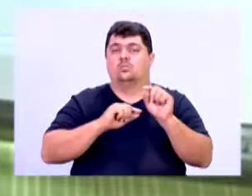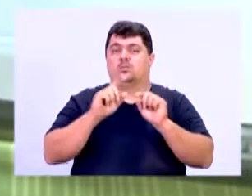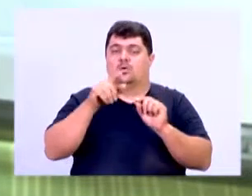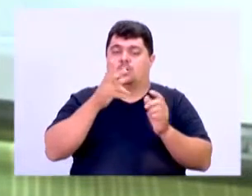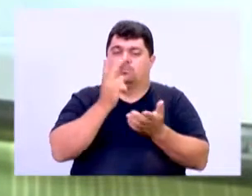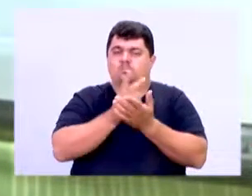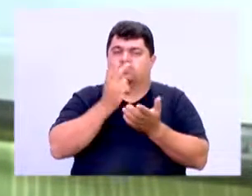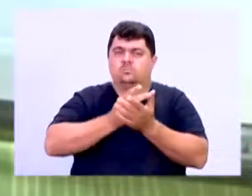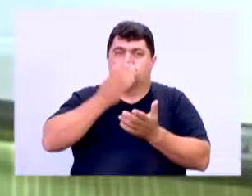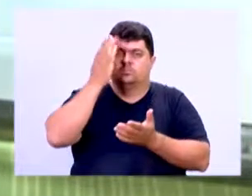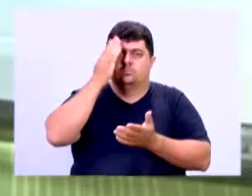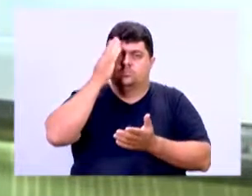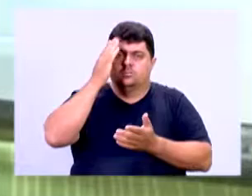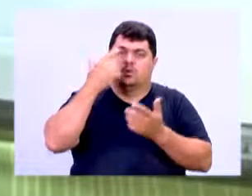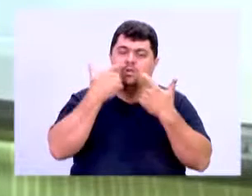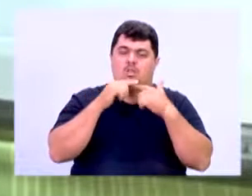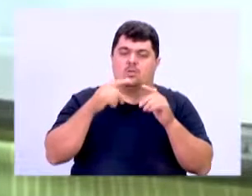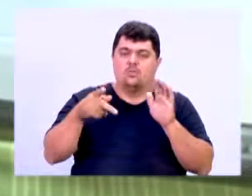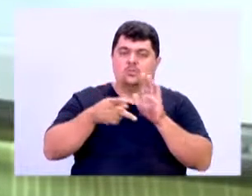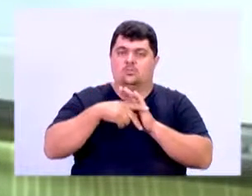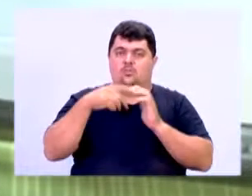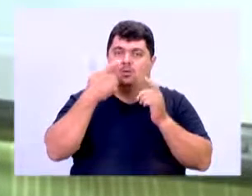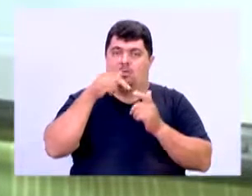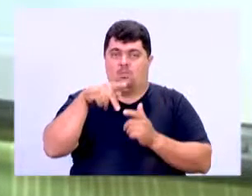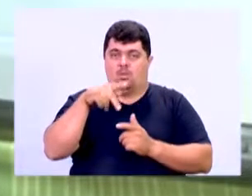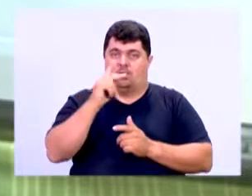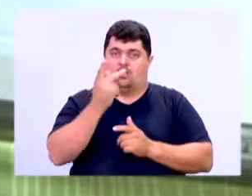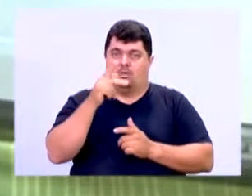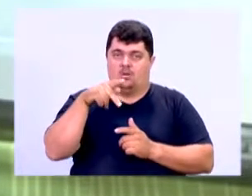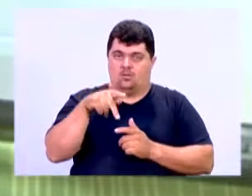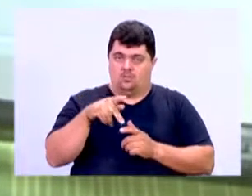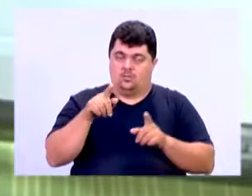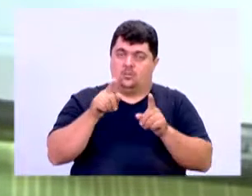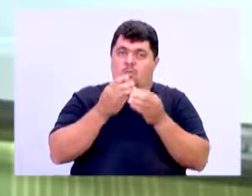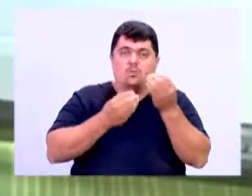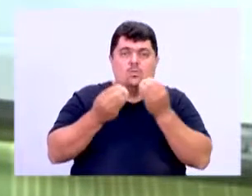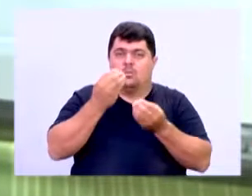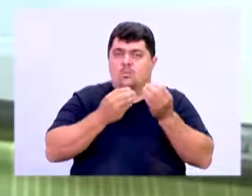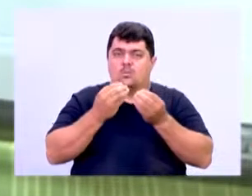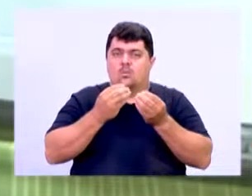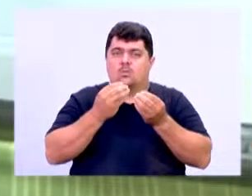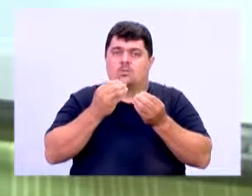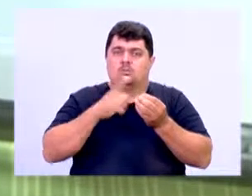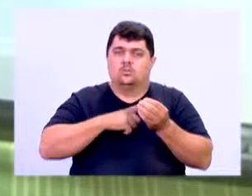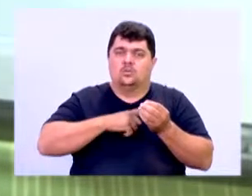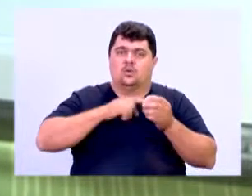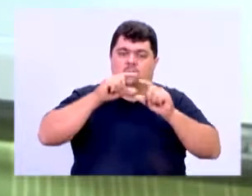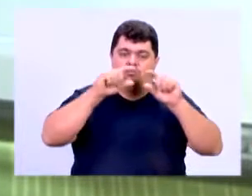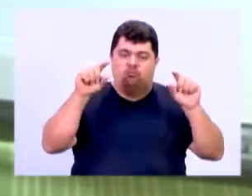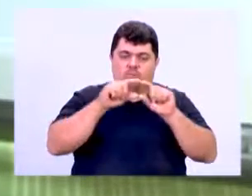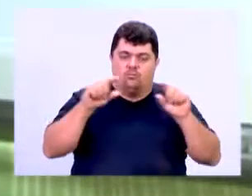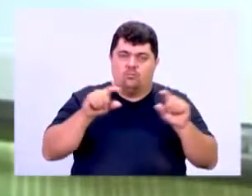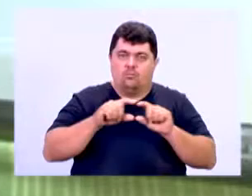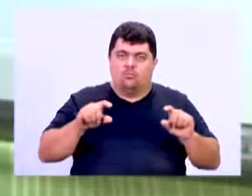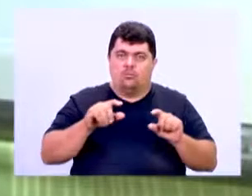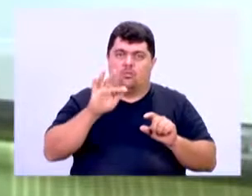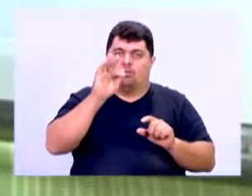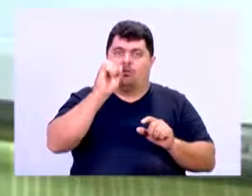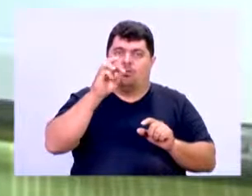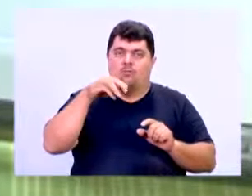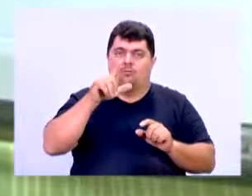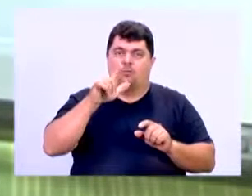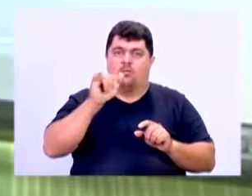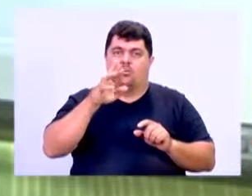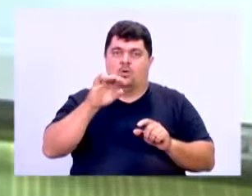continuar entendendo a linguagem PHP, como que se trabalha com formulários e, por último, fazer uma introdução